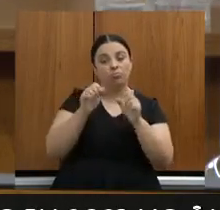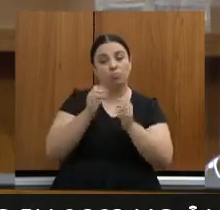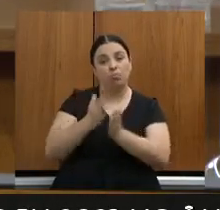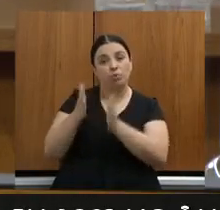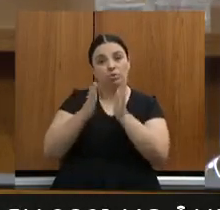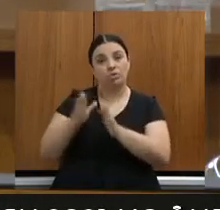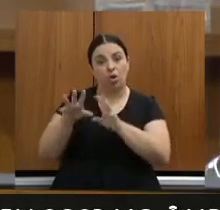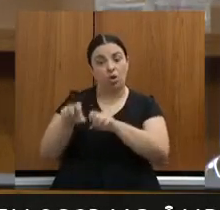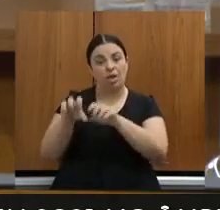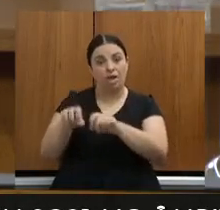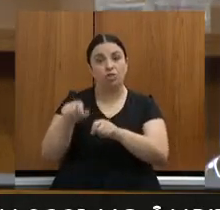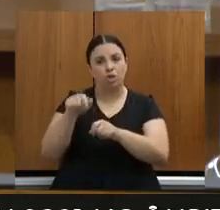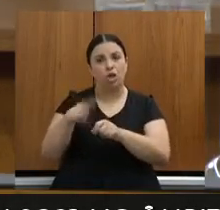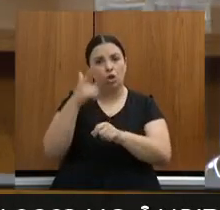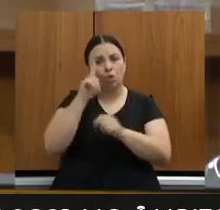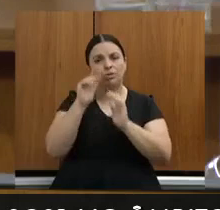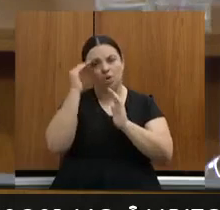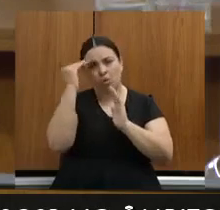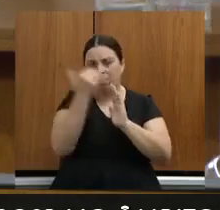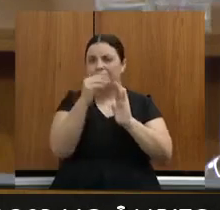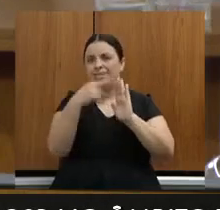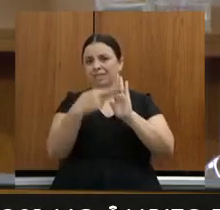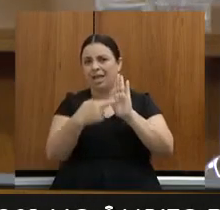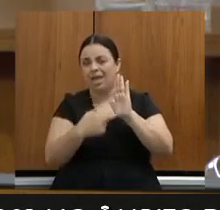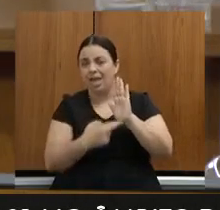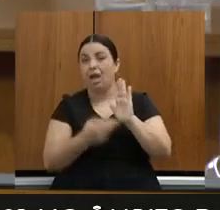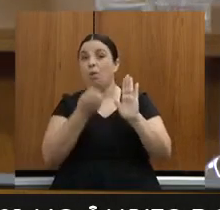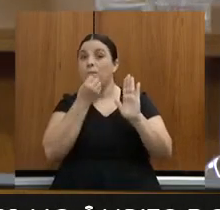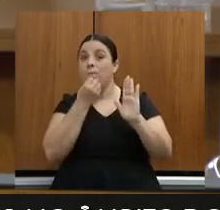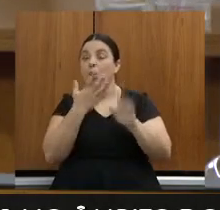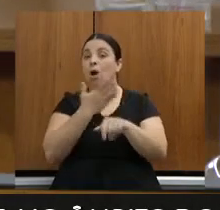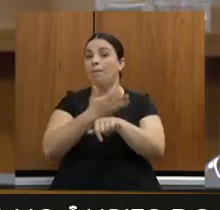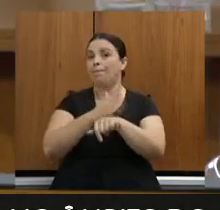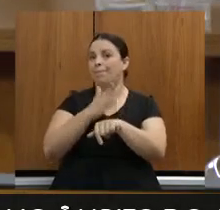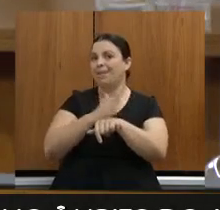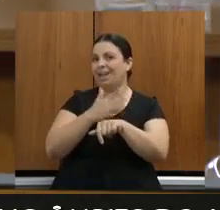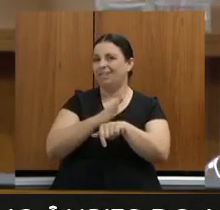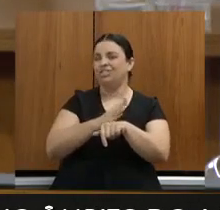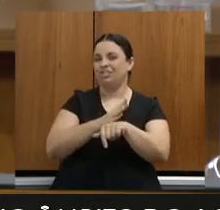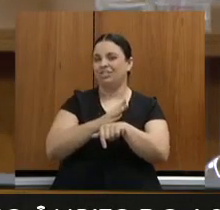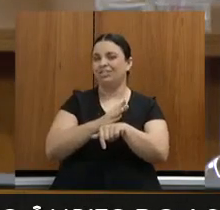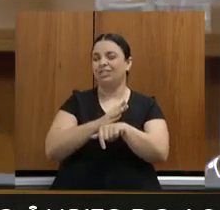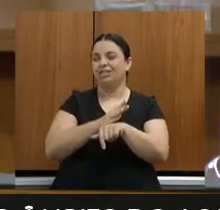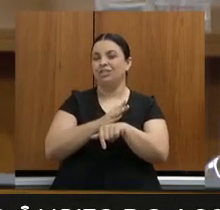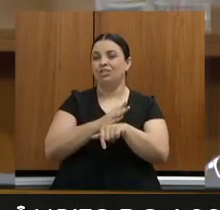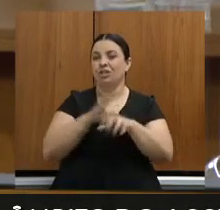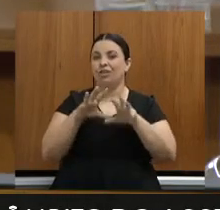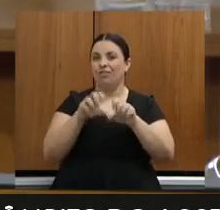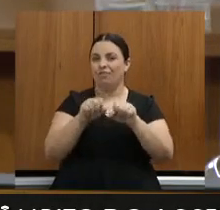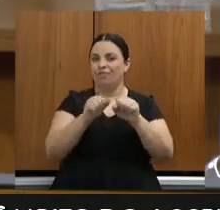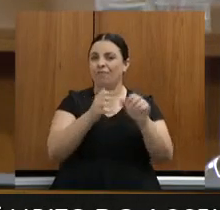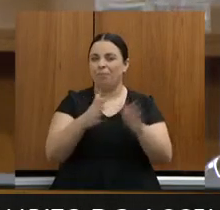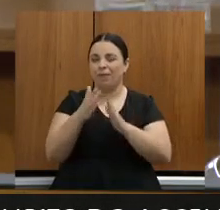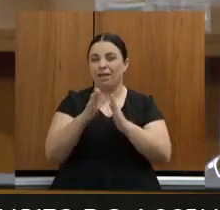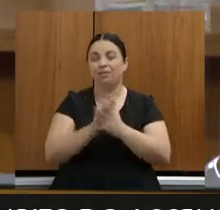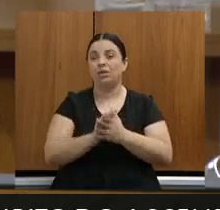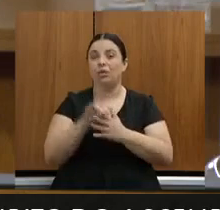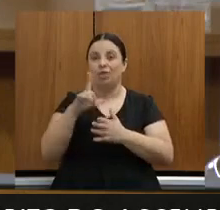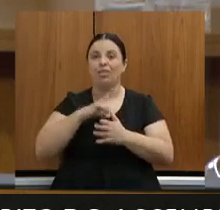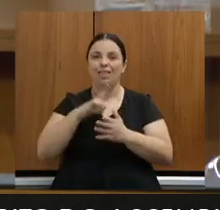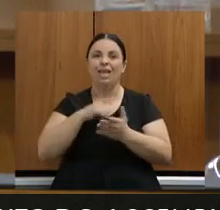construídas dentro do que se pede as boas práticas de fabricação então foi lançado esses guias que ficar muito